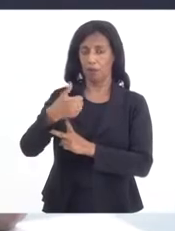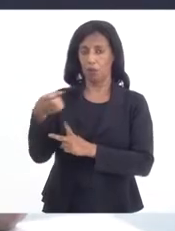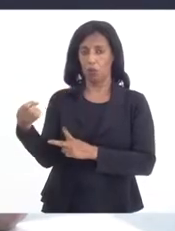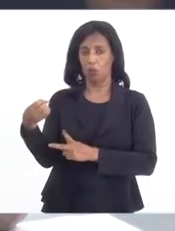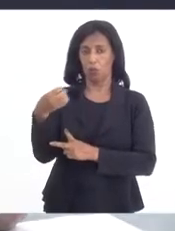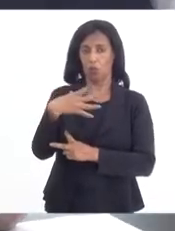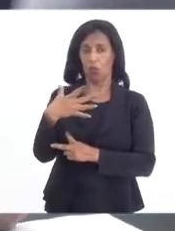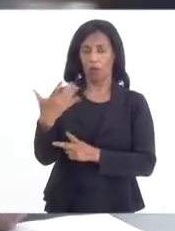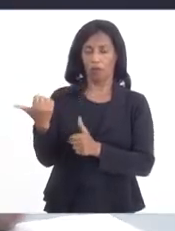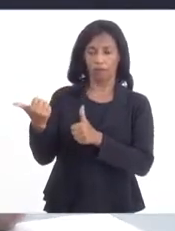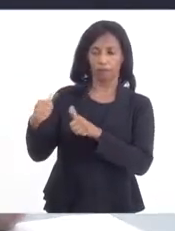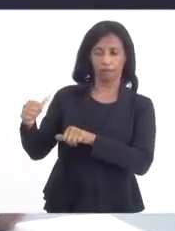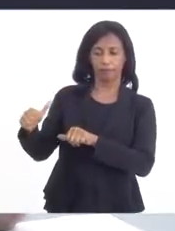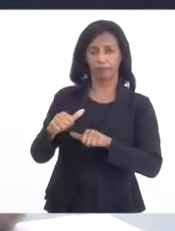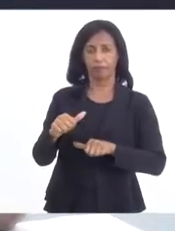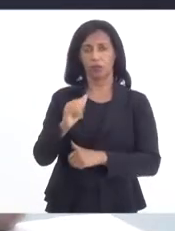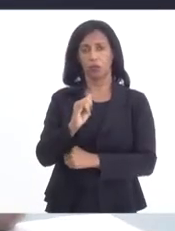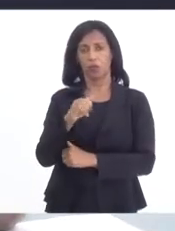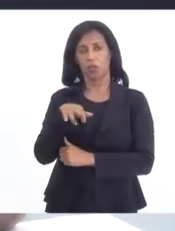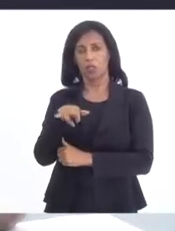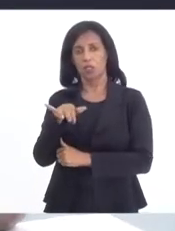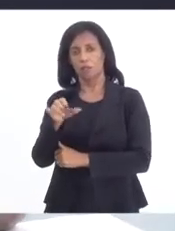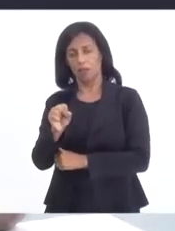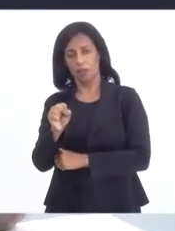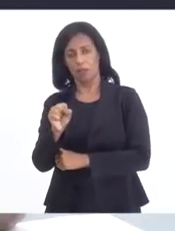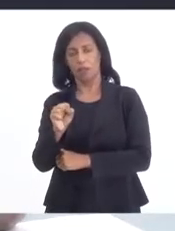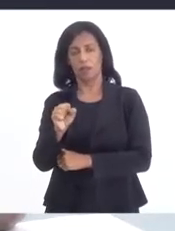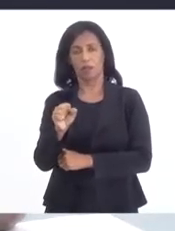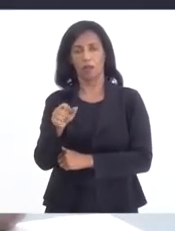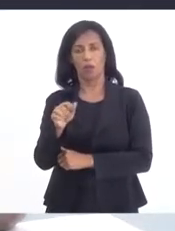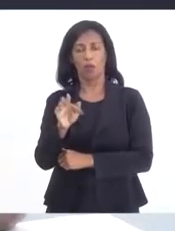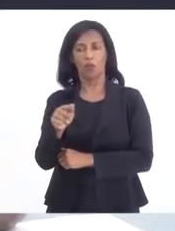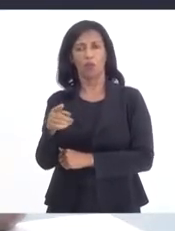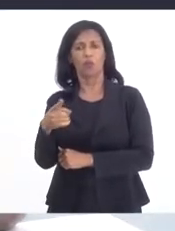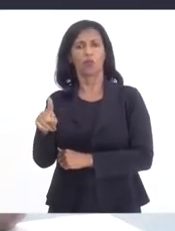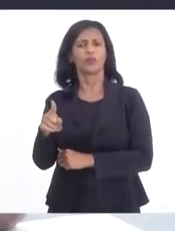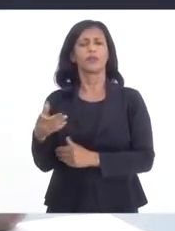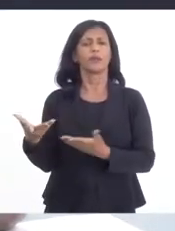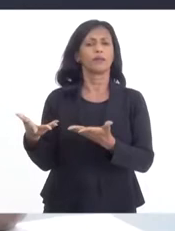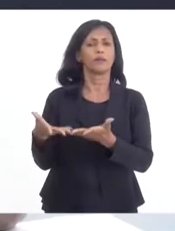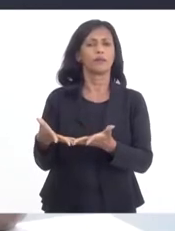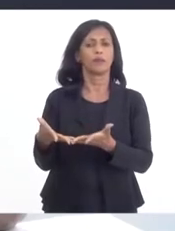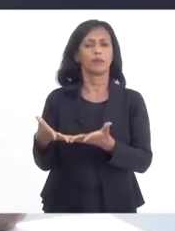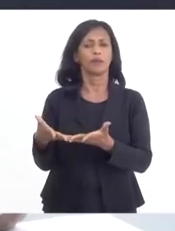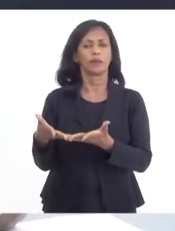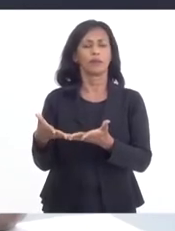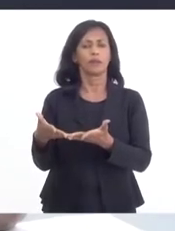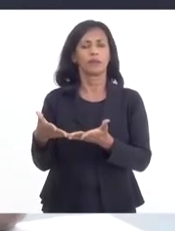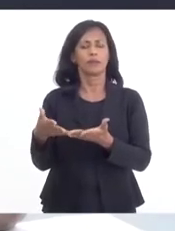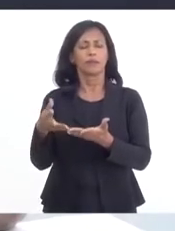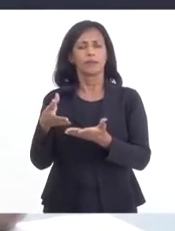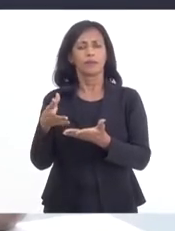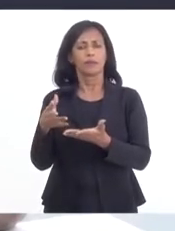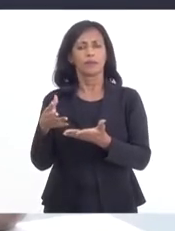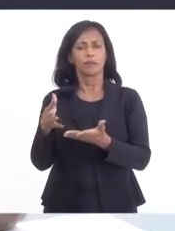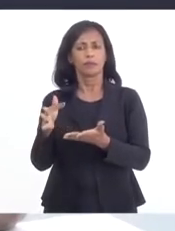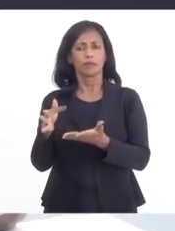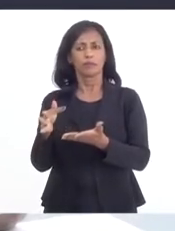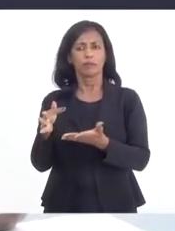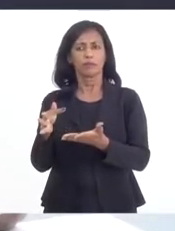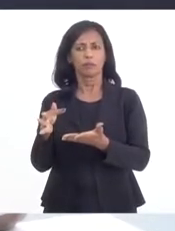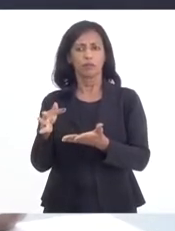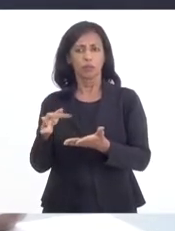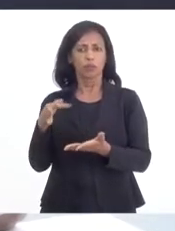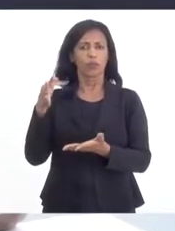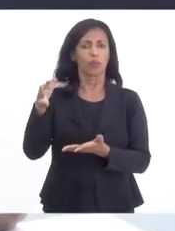nova simulação do ICMS, função das previsões